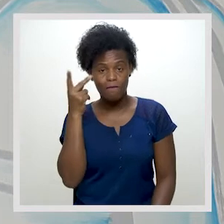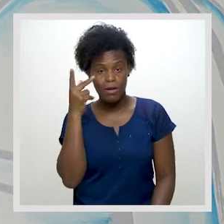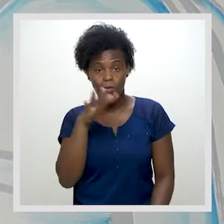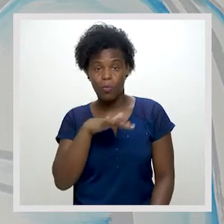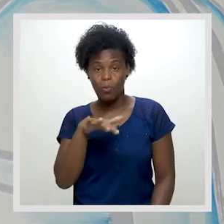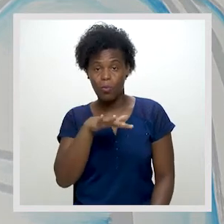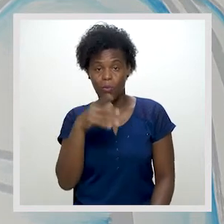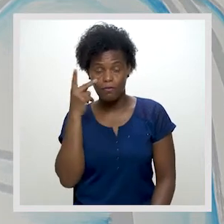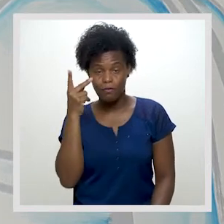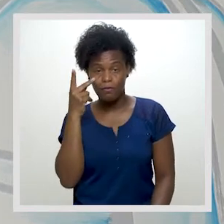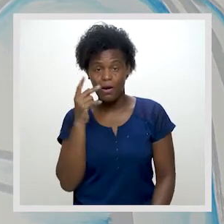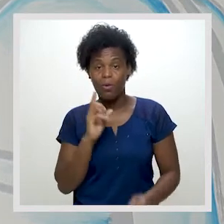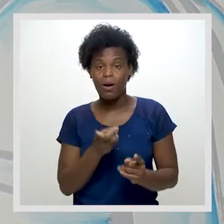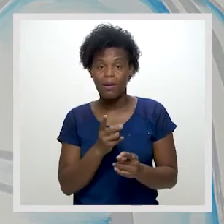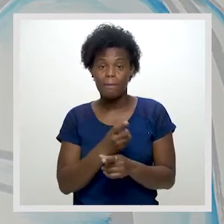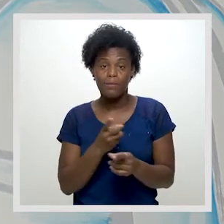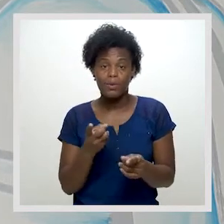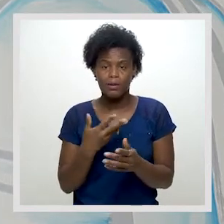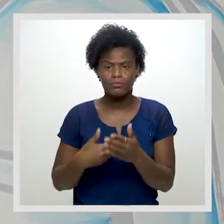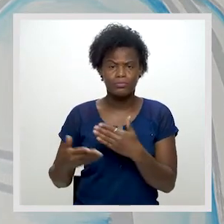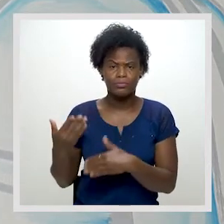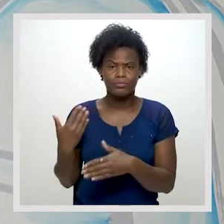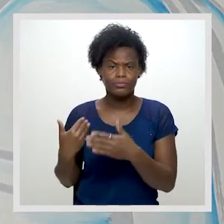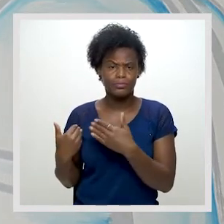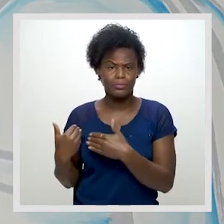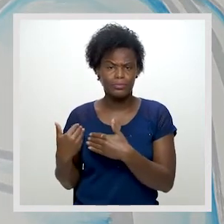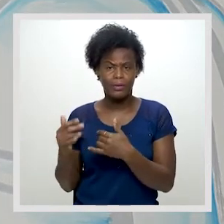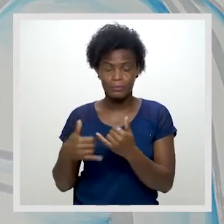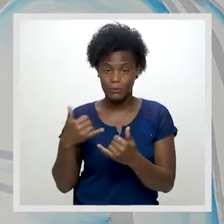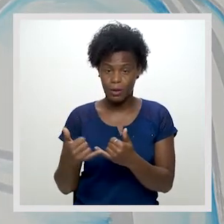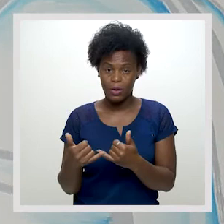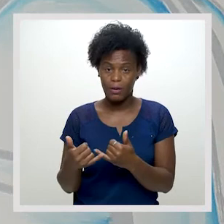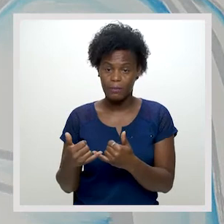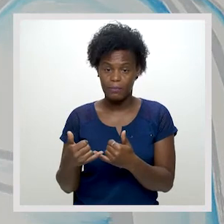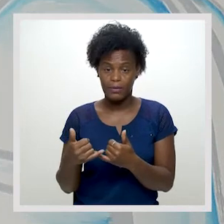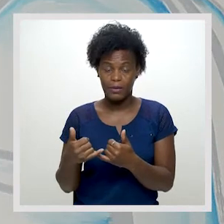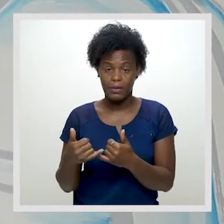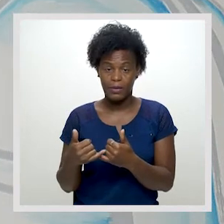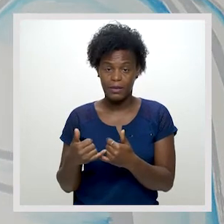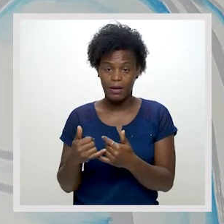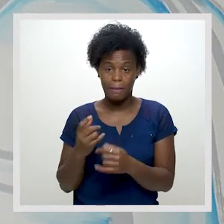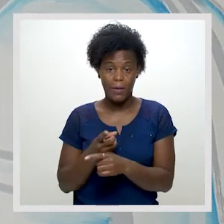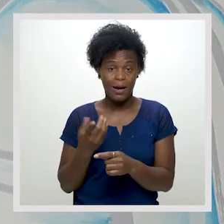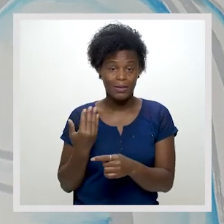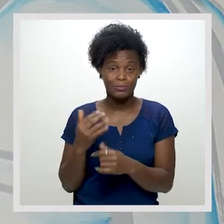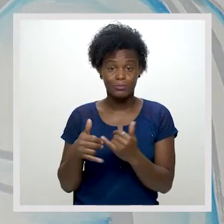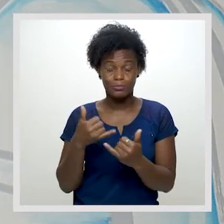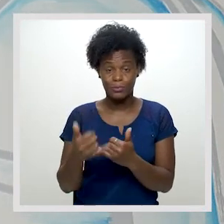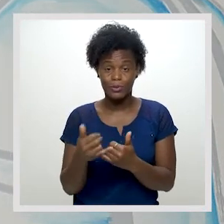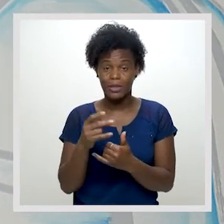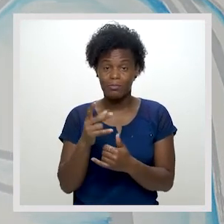inseridos. O quê? Porque na altura, depois da formação da